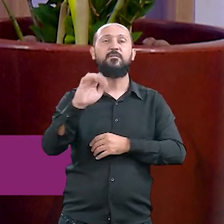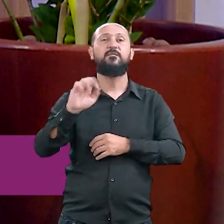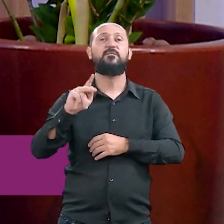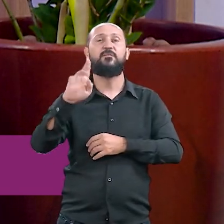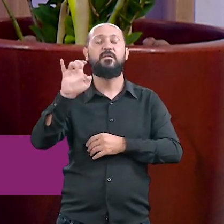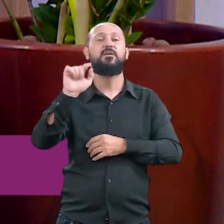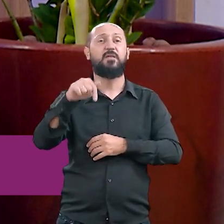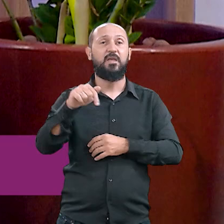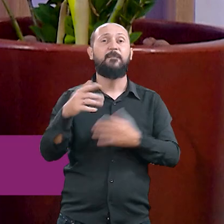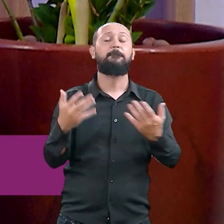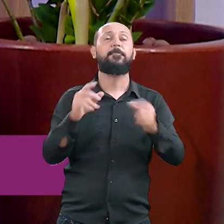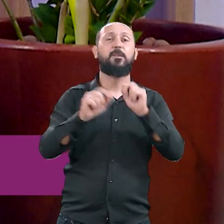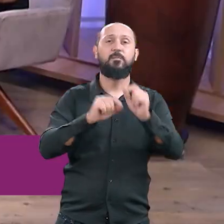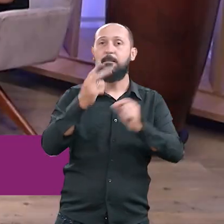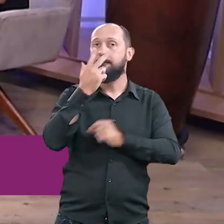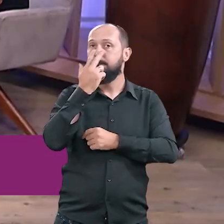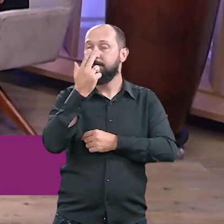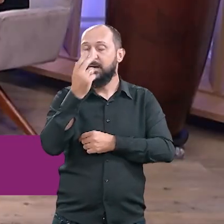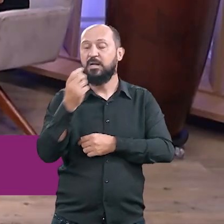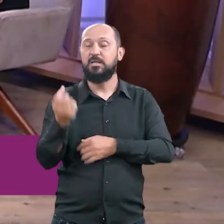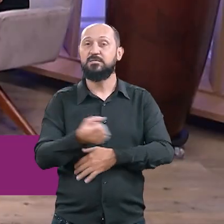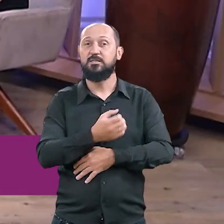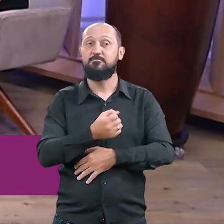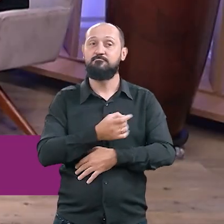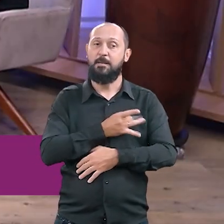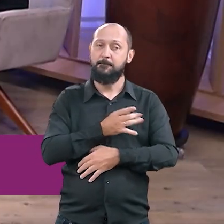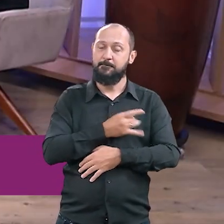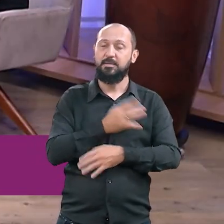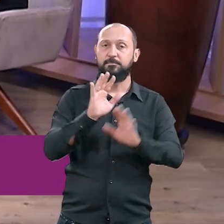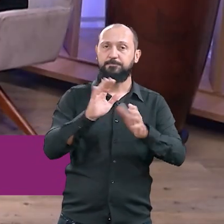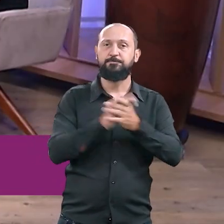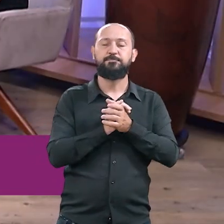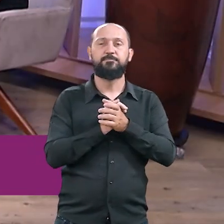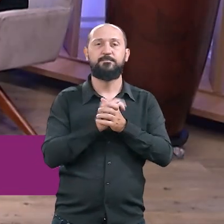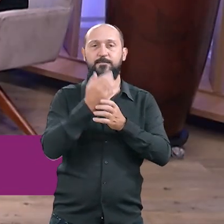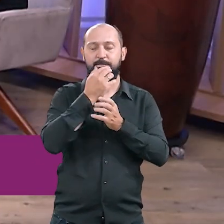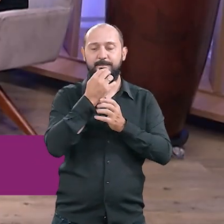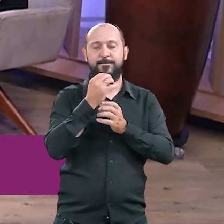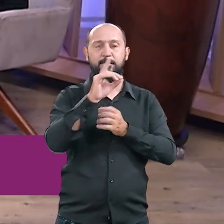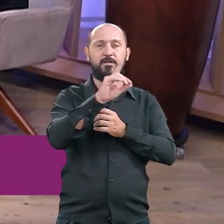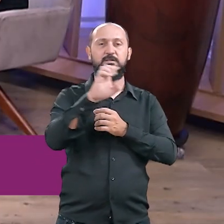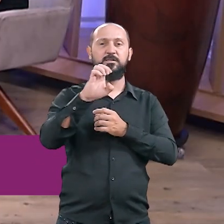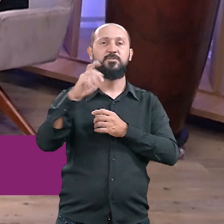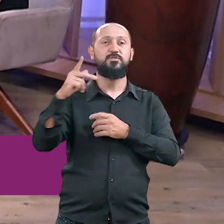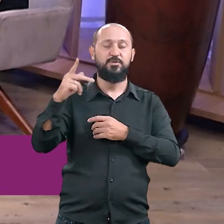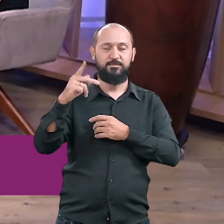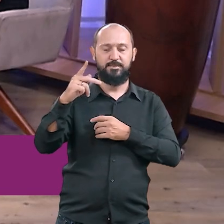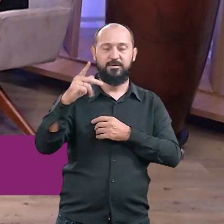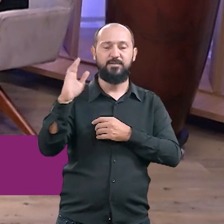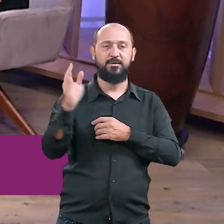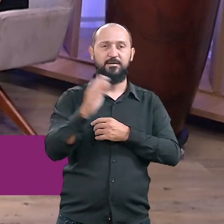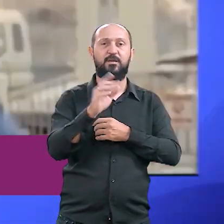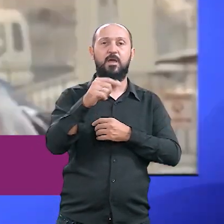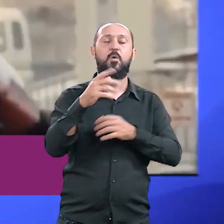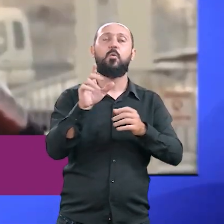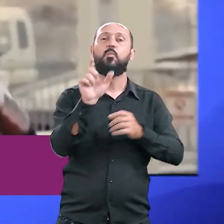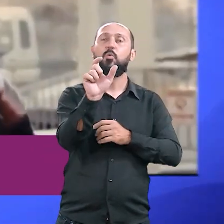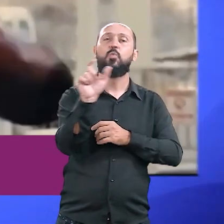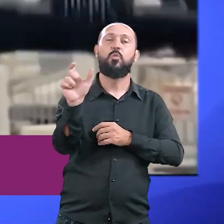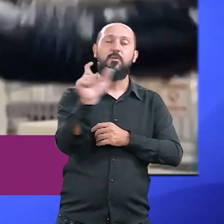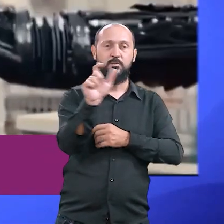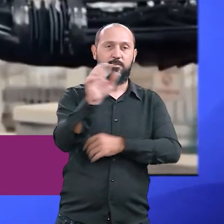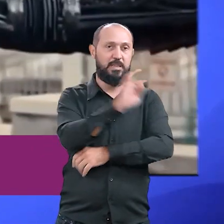se for utilizado por um candidato, então se eu postar ou ficar provado que eu disparei no